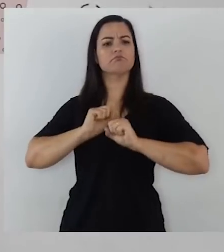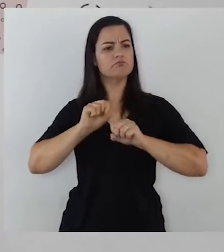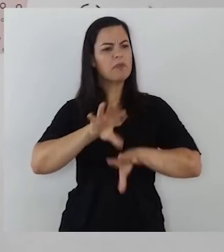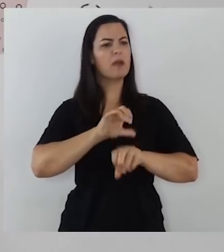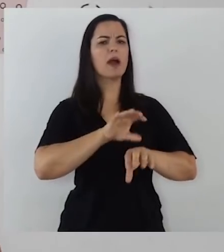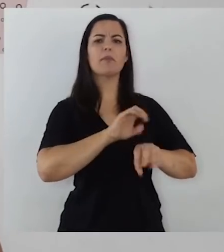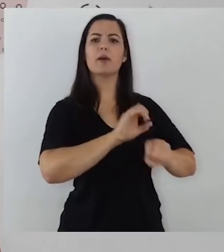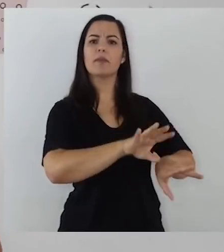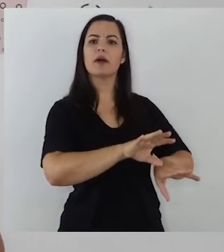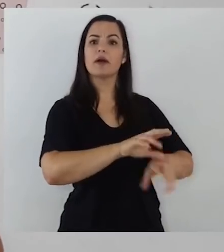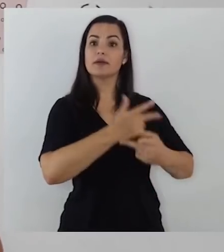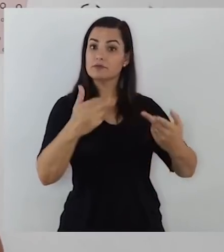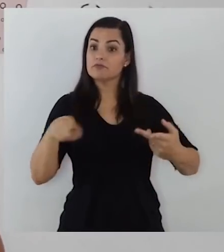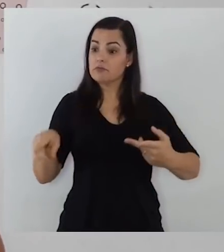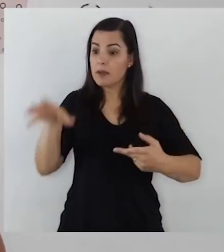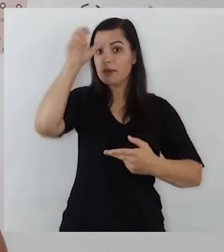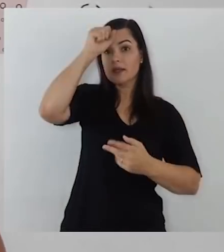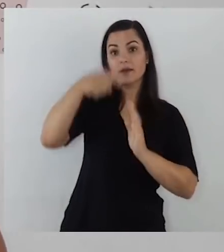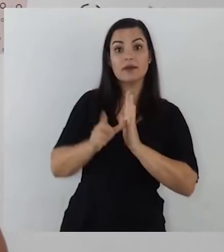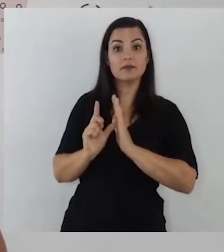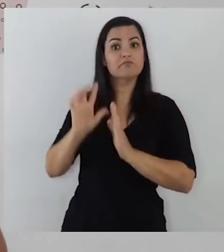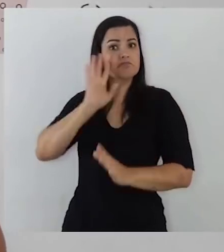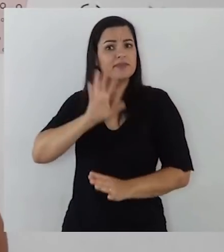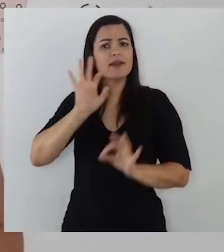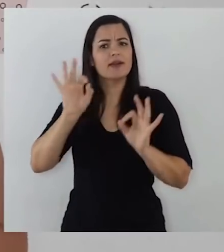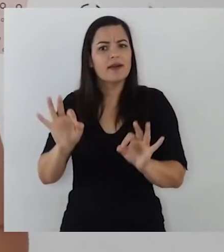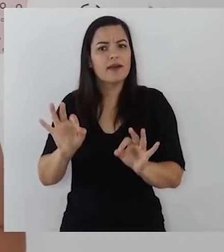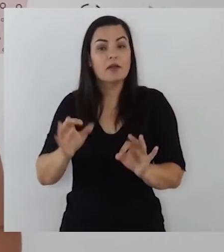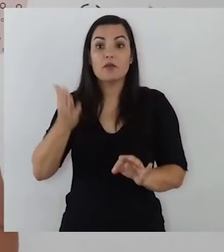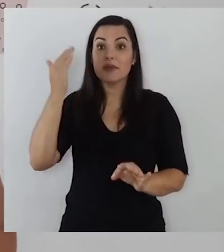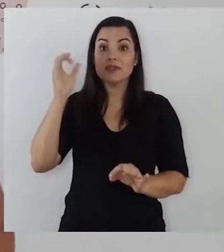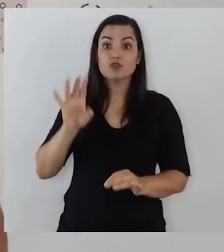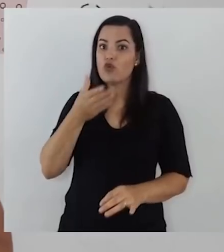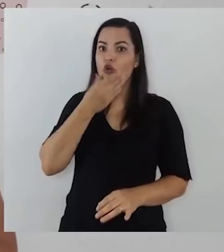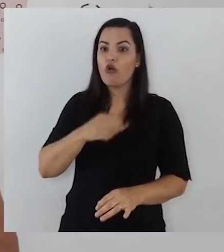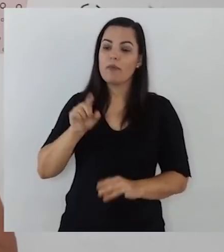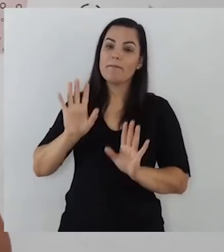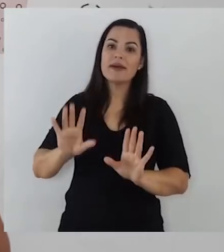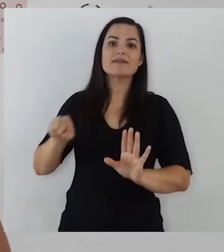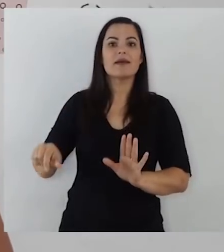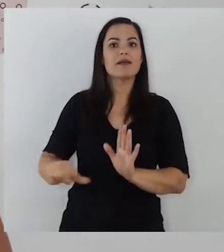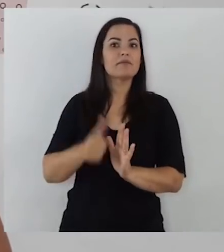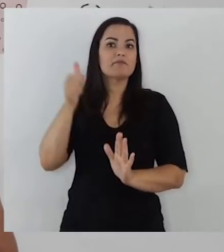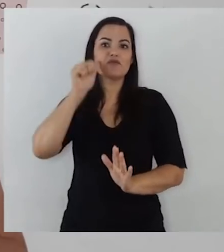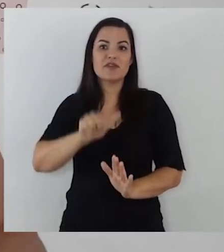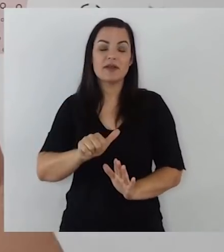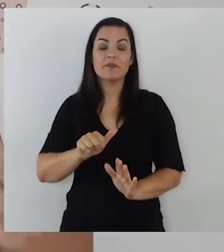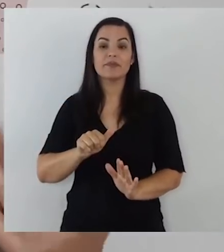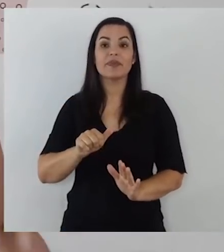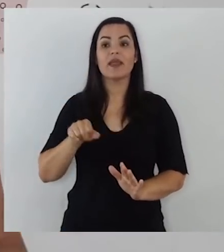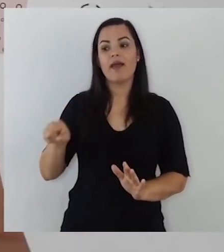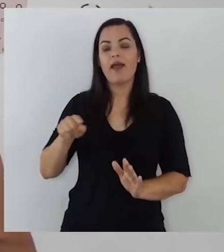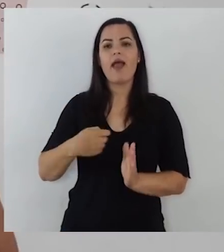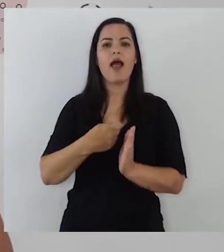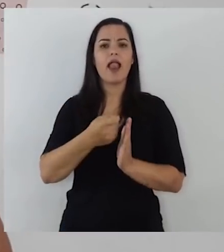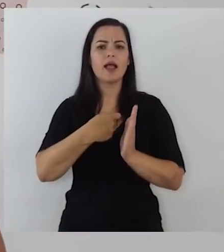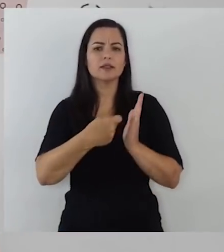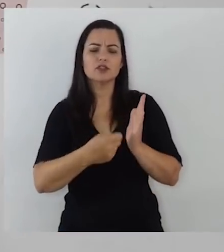tudo aquilo que ela tinha aprendido. Olha que legal! Seus registros se perderam também em um